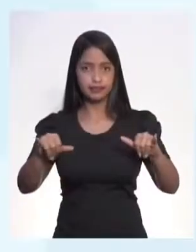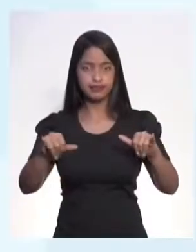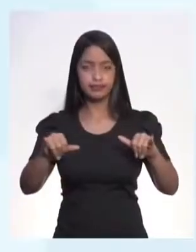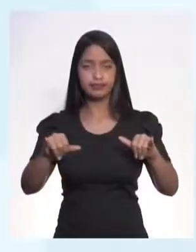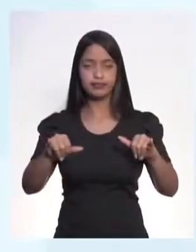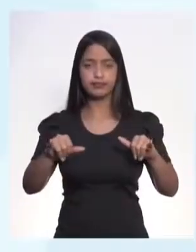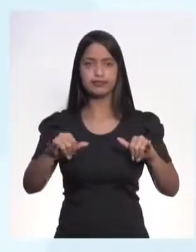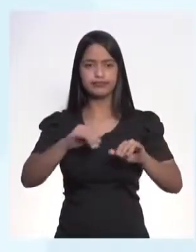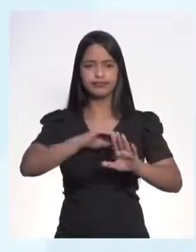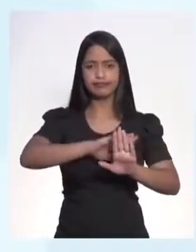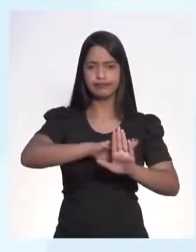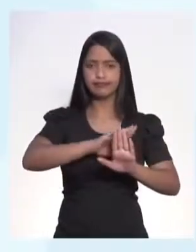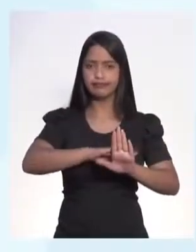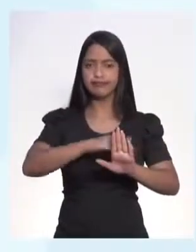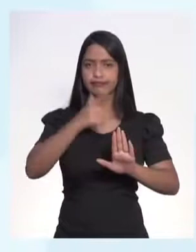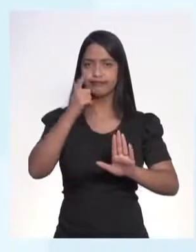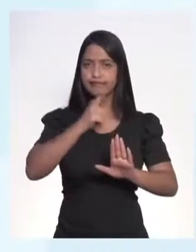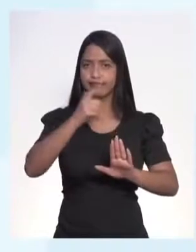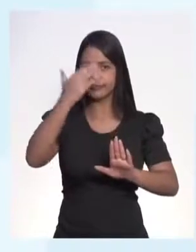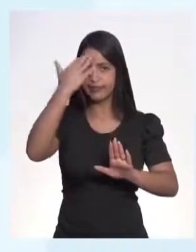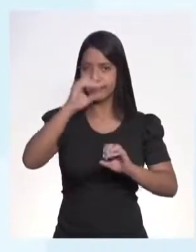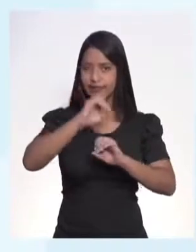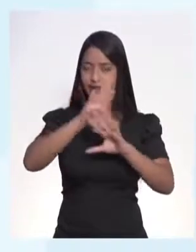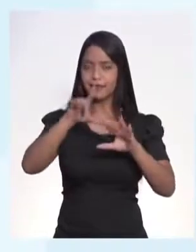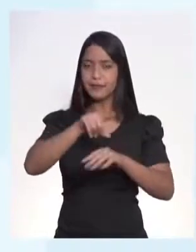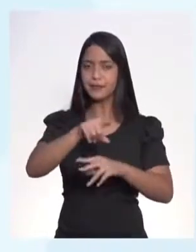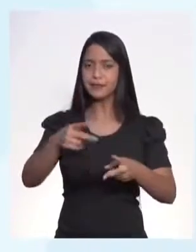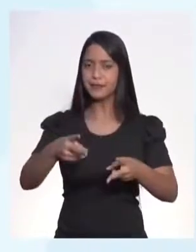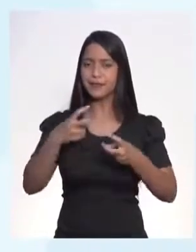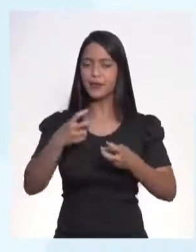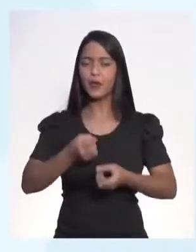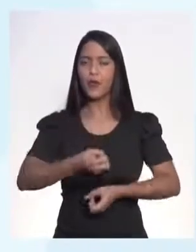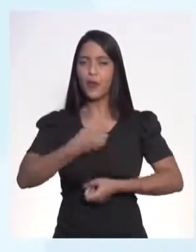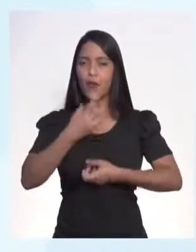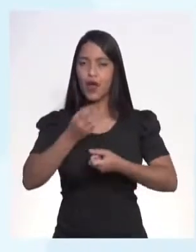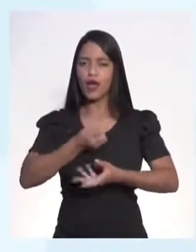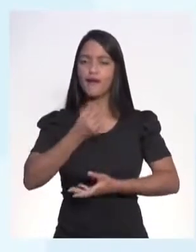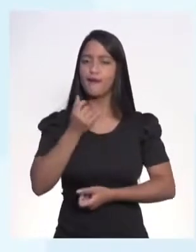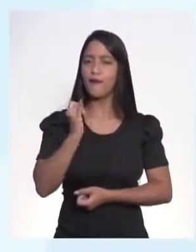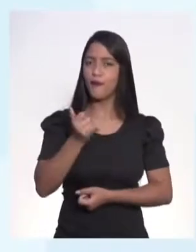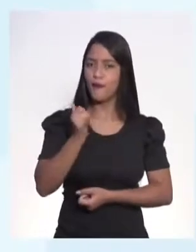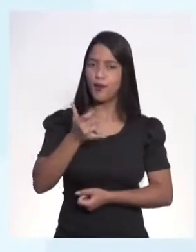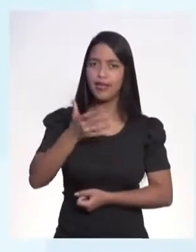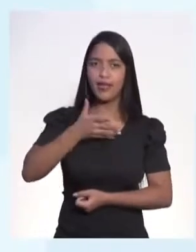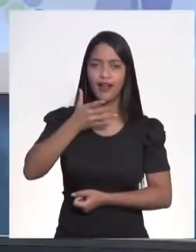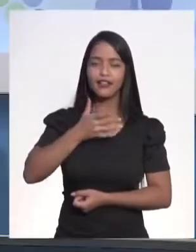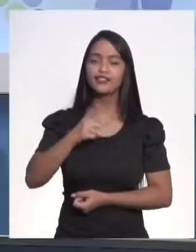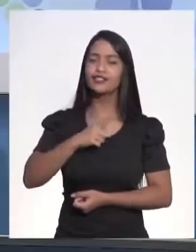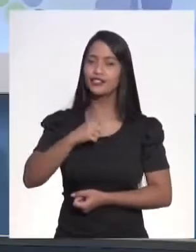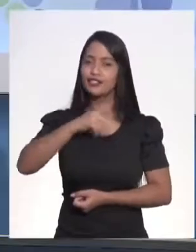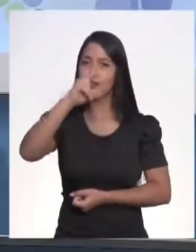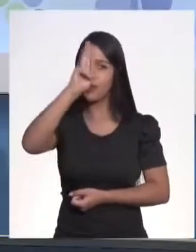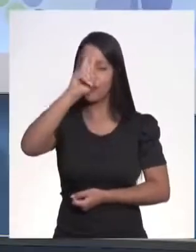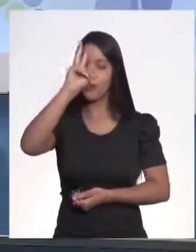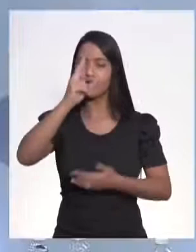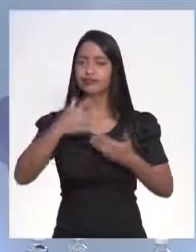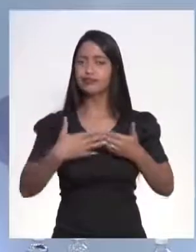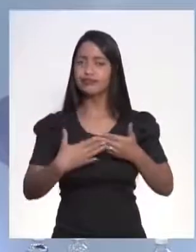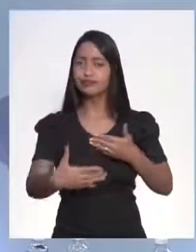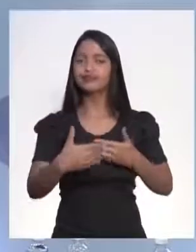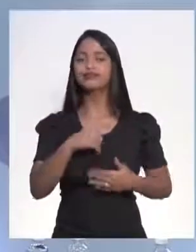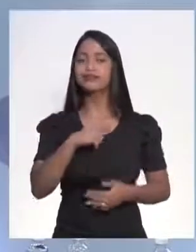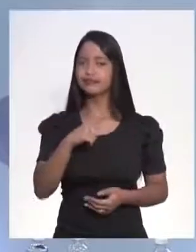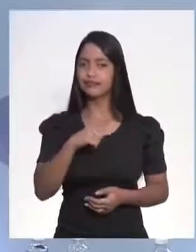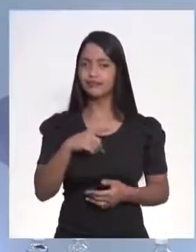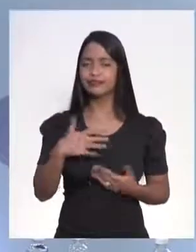e vocês viram também que existem as narrativas que os poemas contam então muitas vezes tem um enredo por trás desses